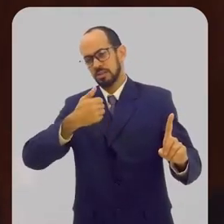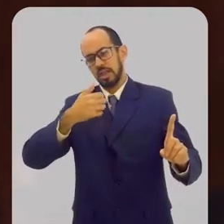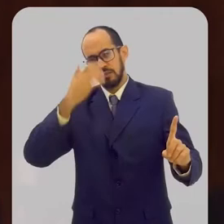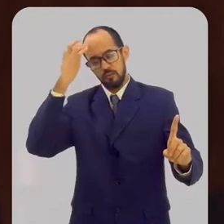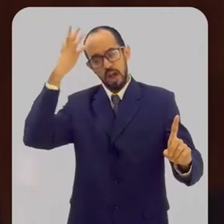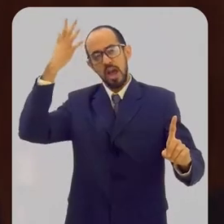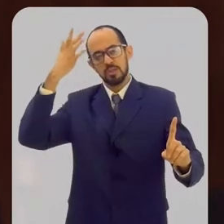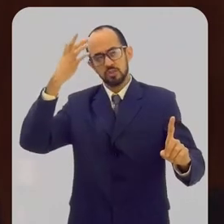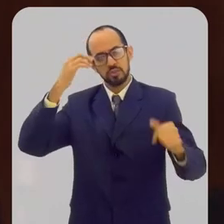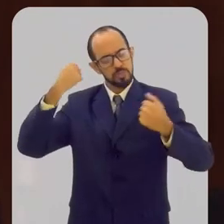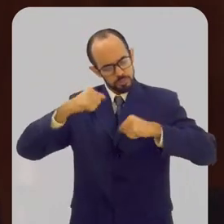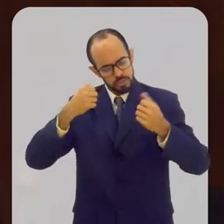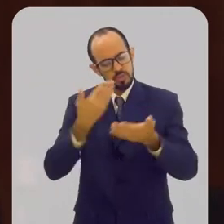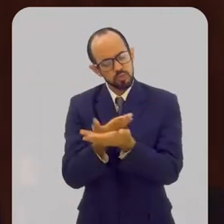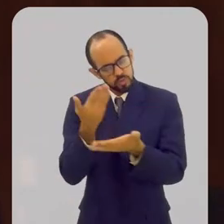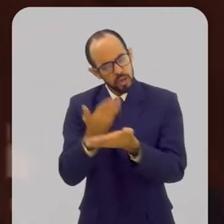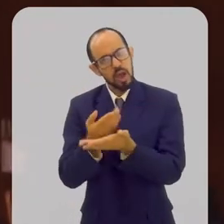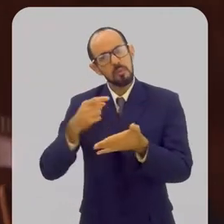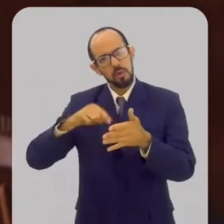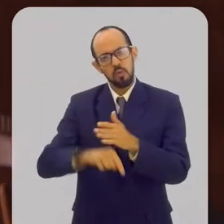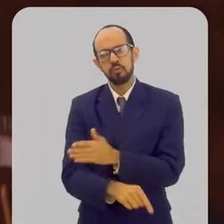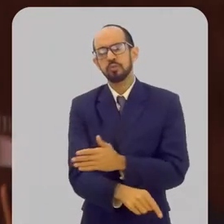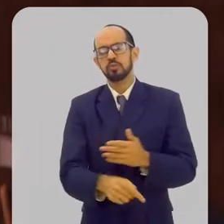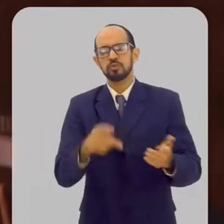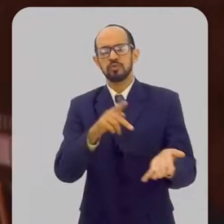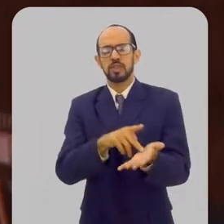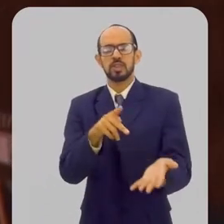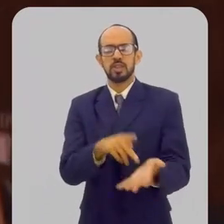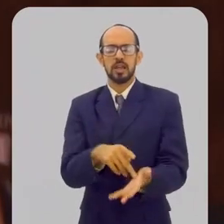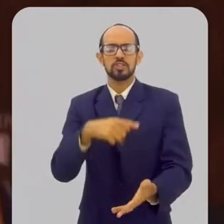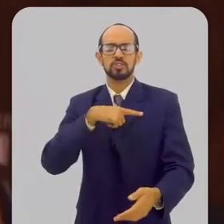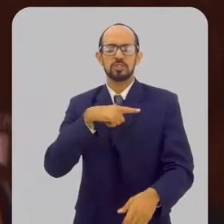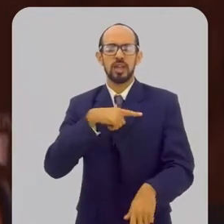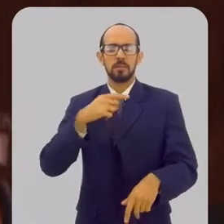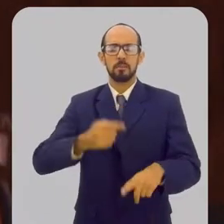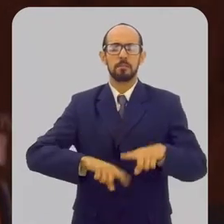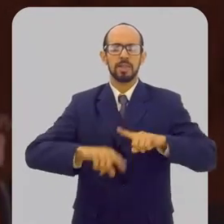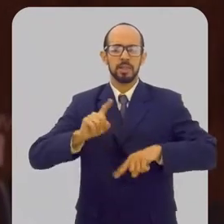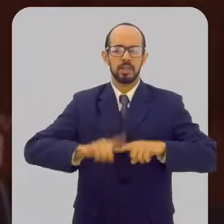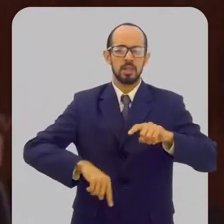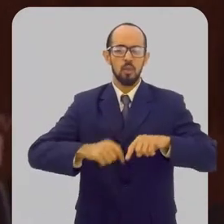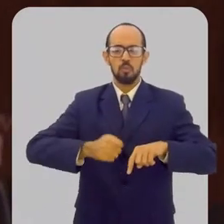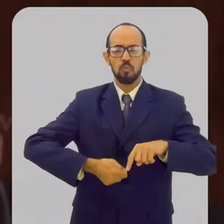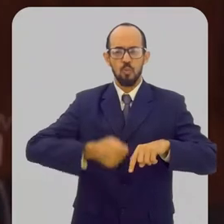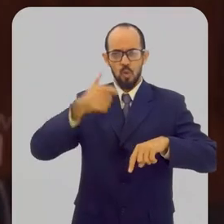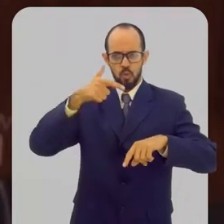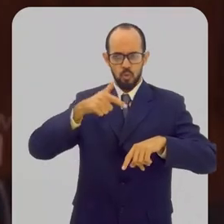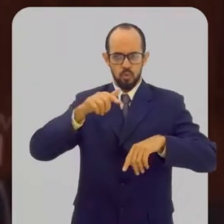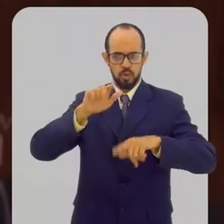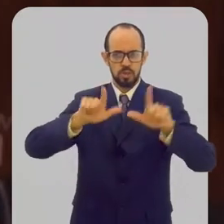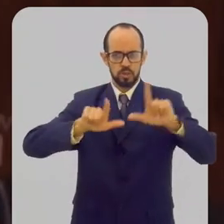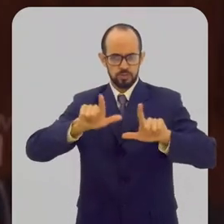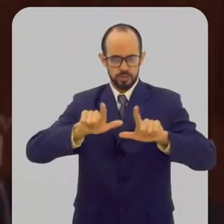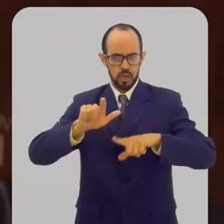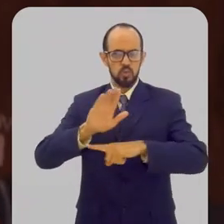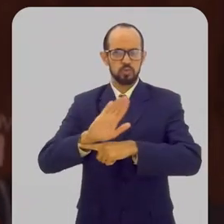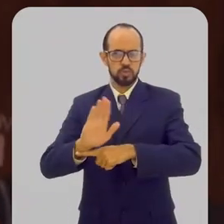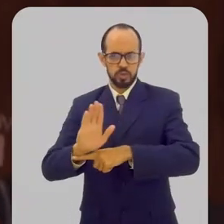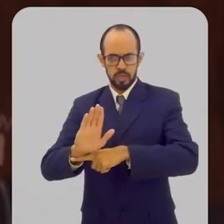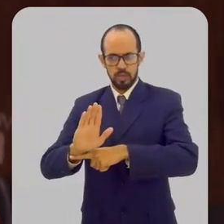ter um aprofundamento, sabe? De fato, a gente tem pouco material, né, no audiovisual, seja na televisão, no